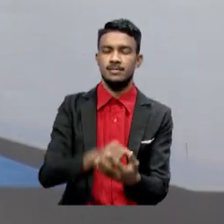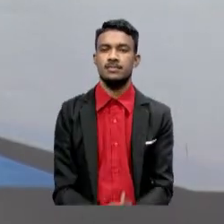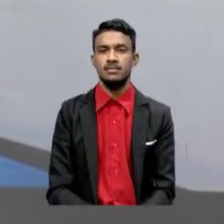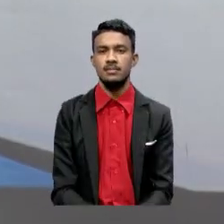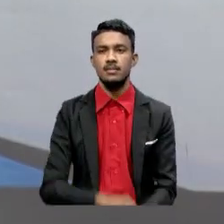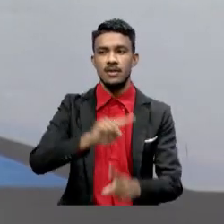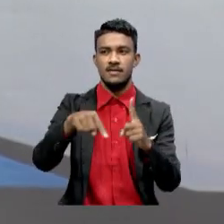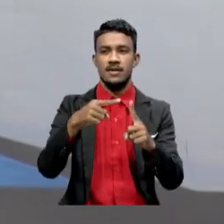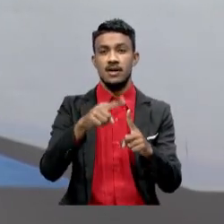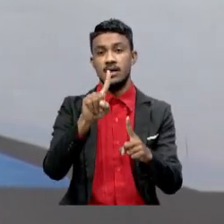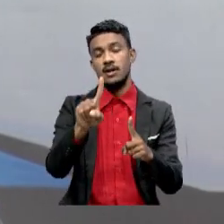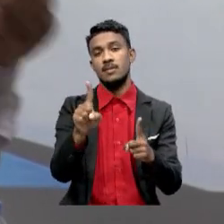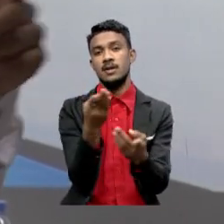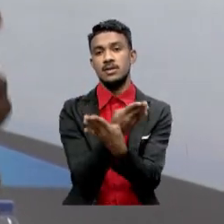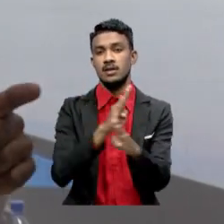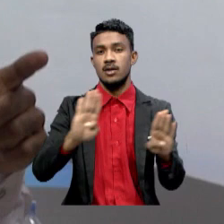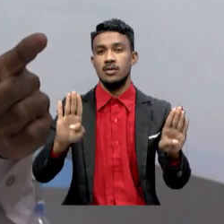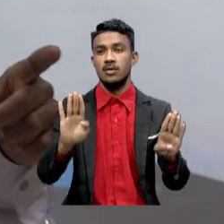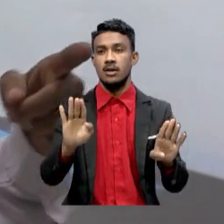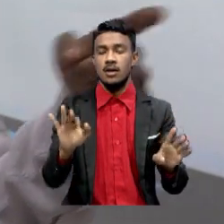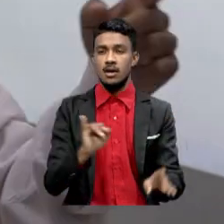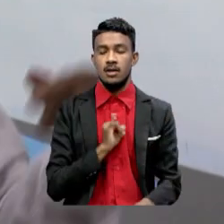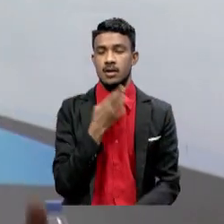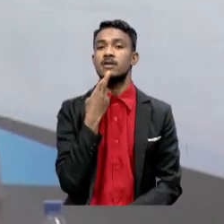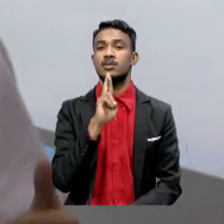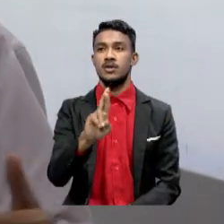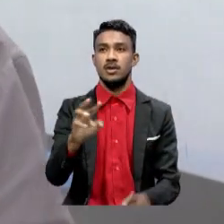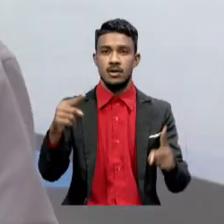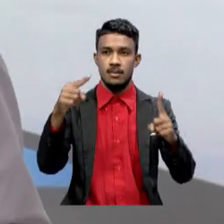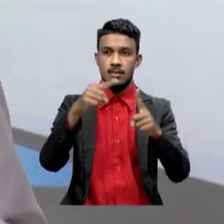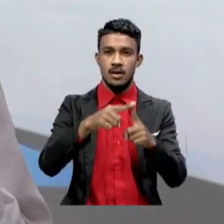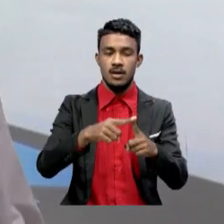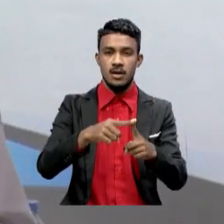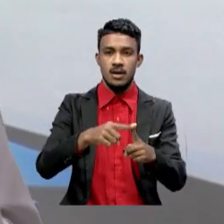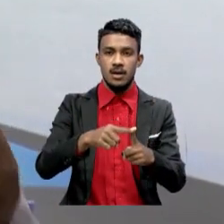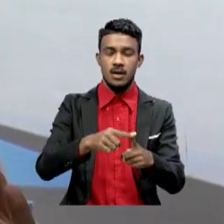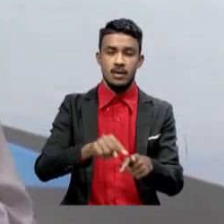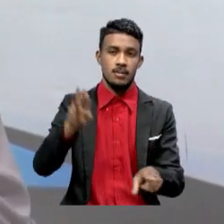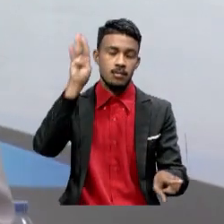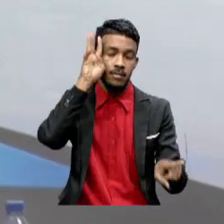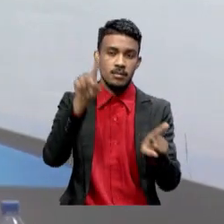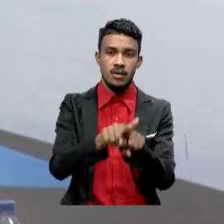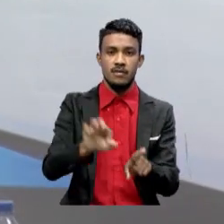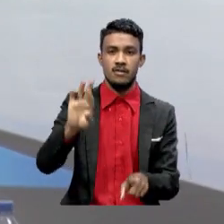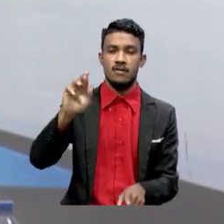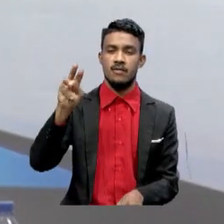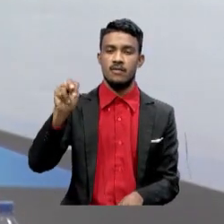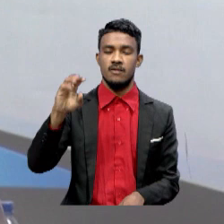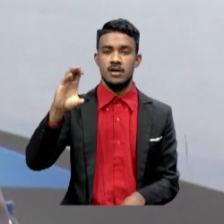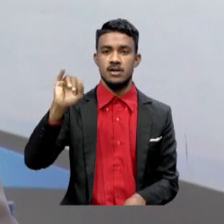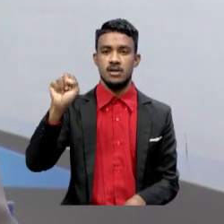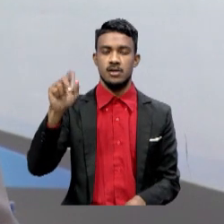kalau tidak maka saya hoku kalau mana berresponde emang Francis ni yang preokupasi orang kata kita beli